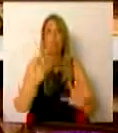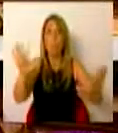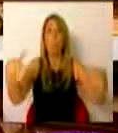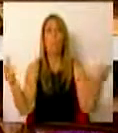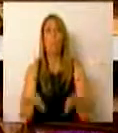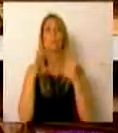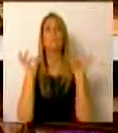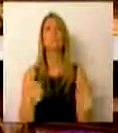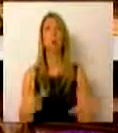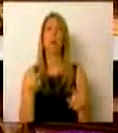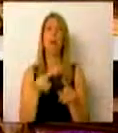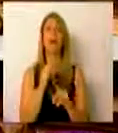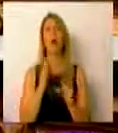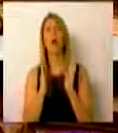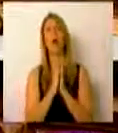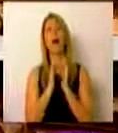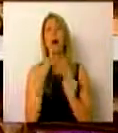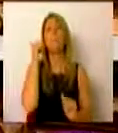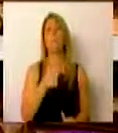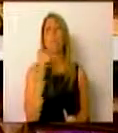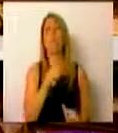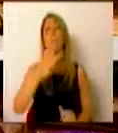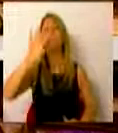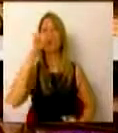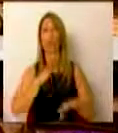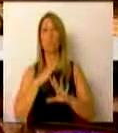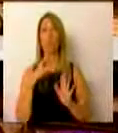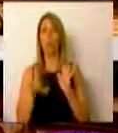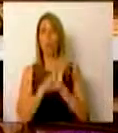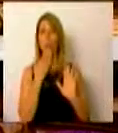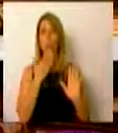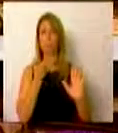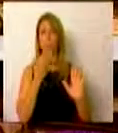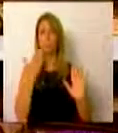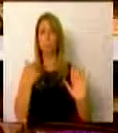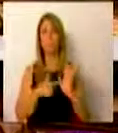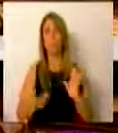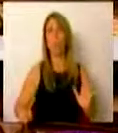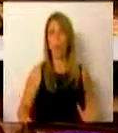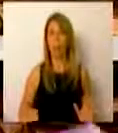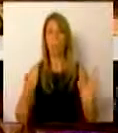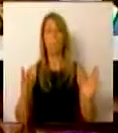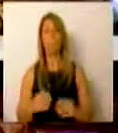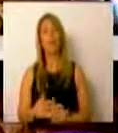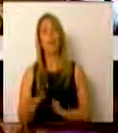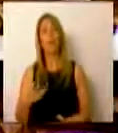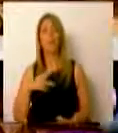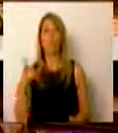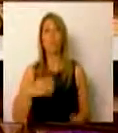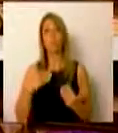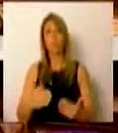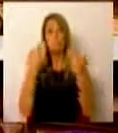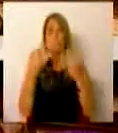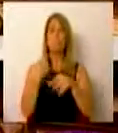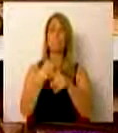santuário legislativo por omissão. E, portanto, está o Governo de parabéns com esta proposta. Porque a União Europeia, no caso, é,